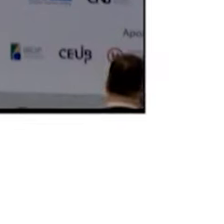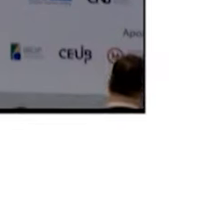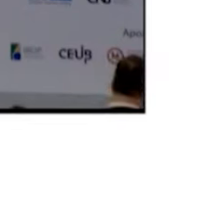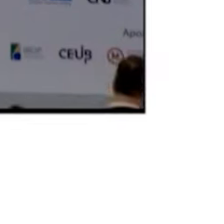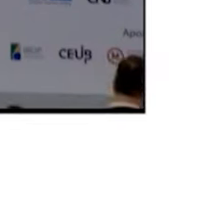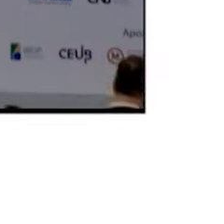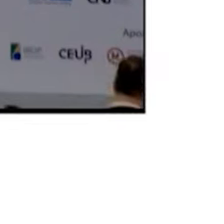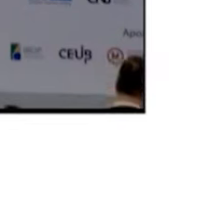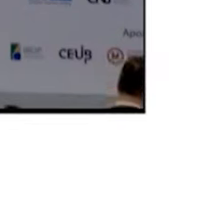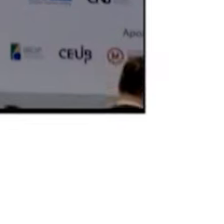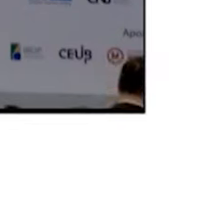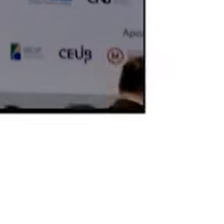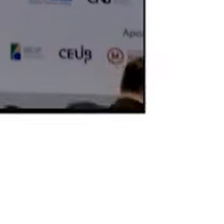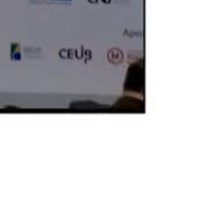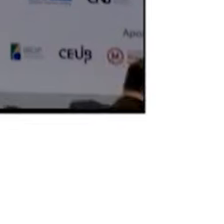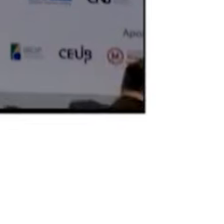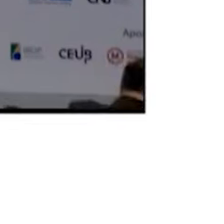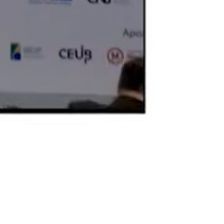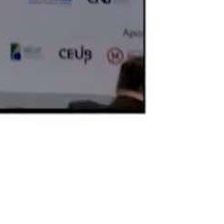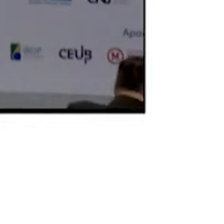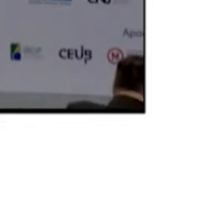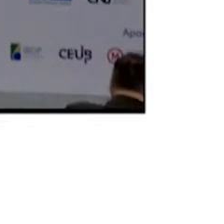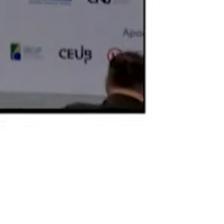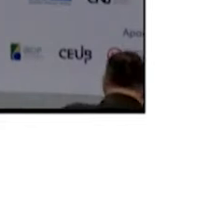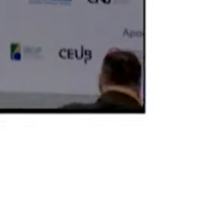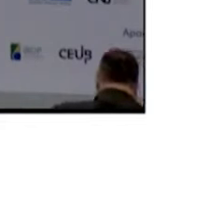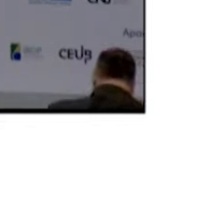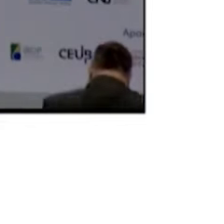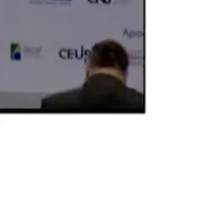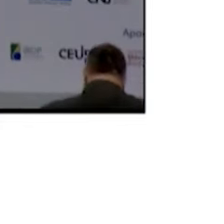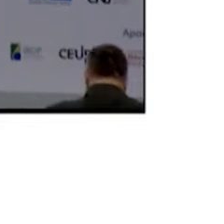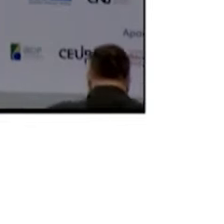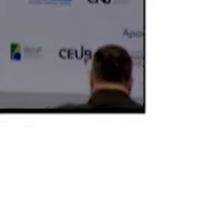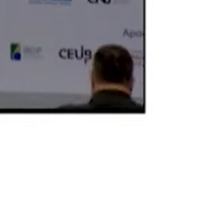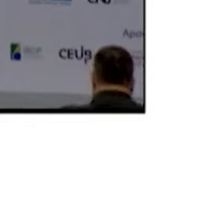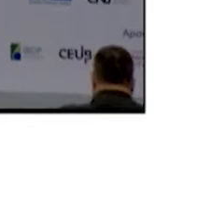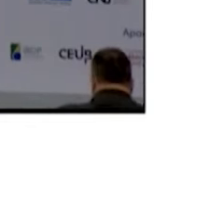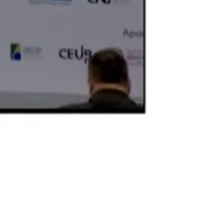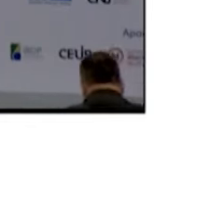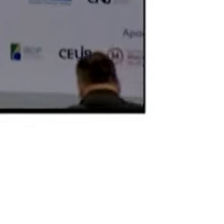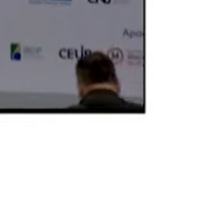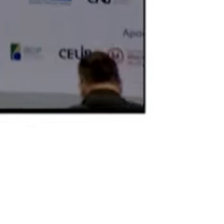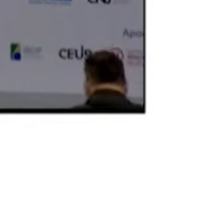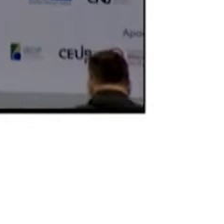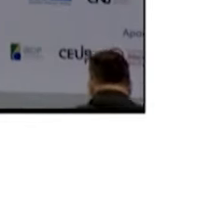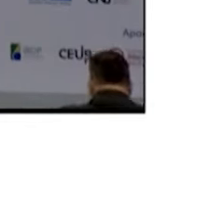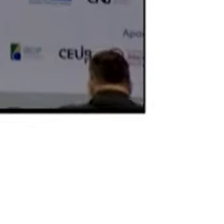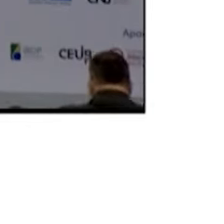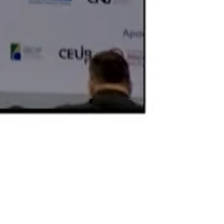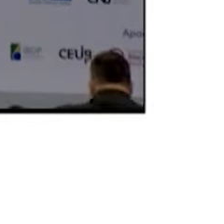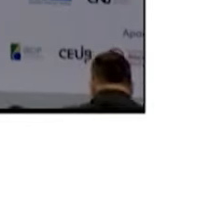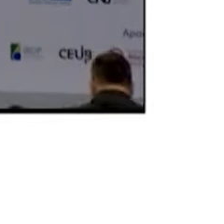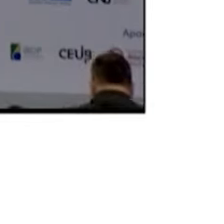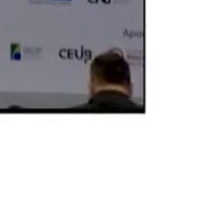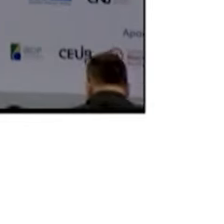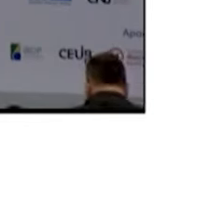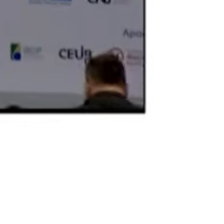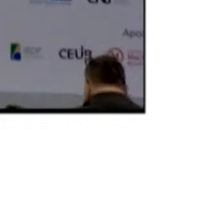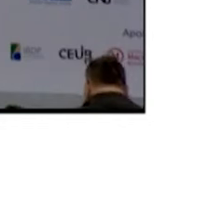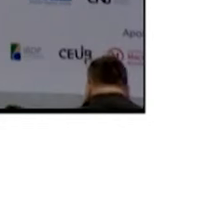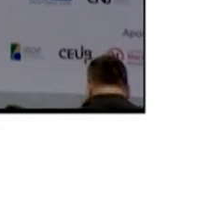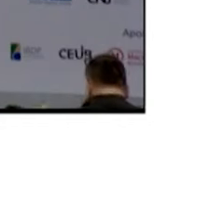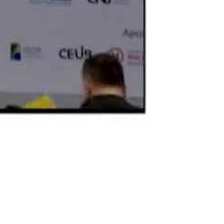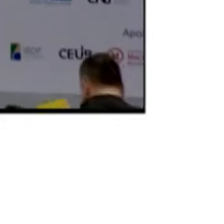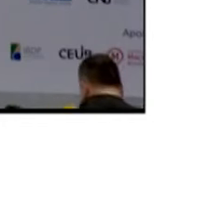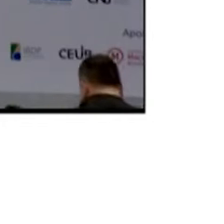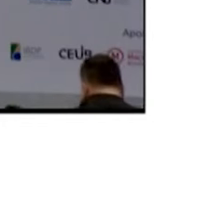racionalidade e fazer um crio ainda mais objetivo exemplo do que ocorre no sistema norte--americano muito obrigado uma vossa